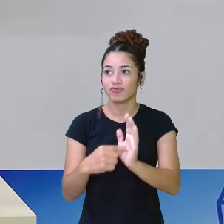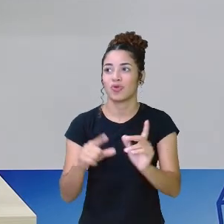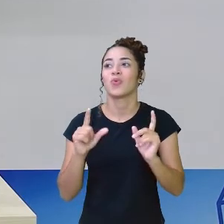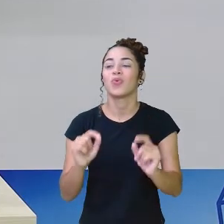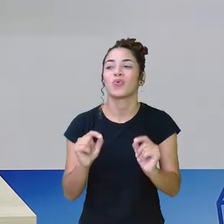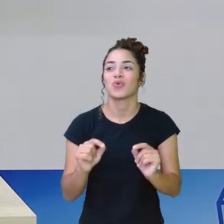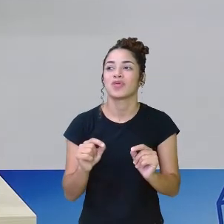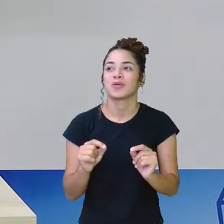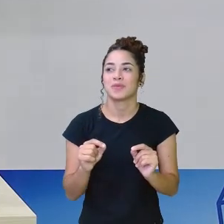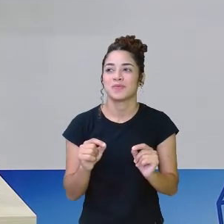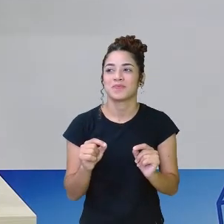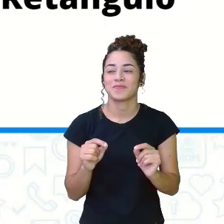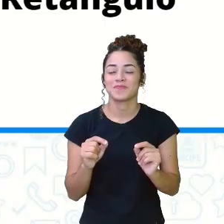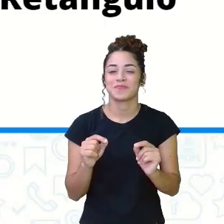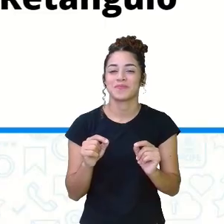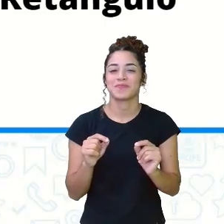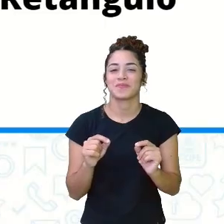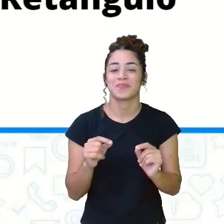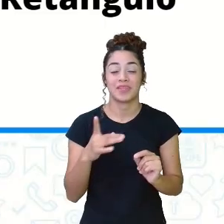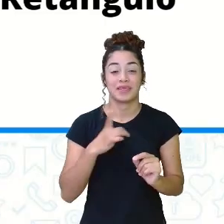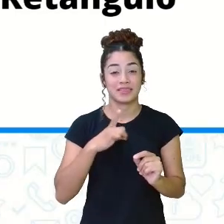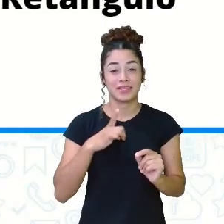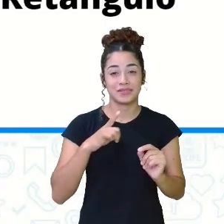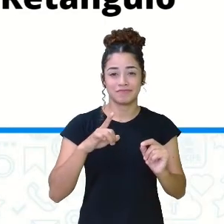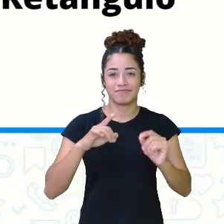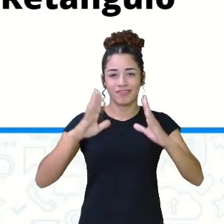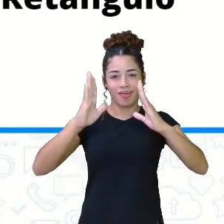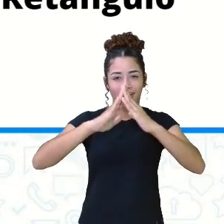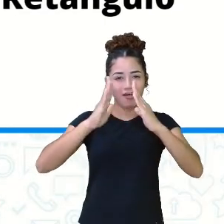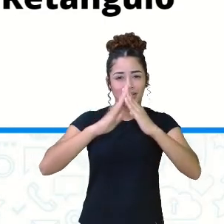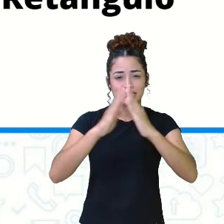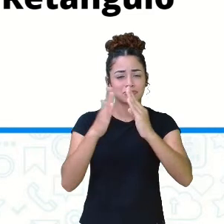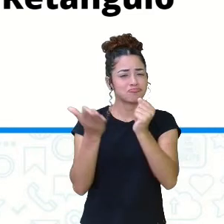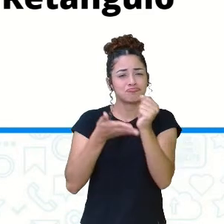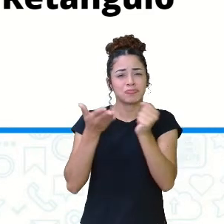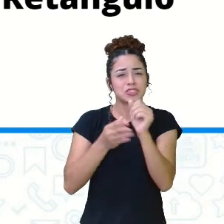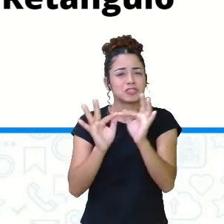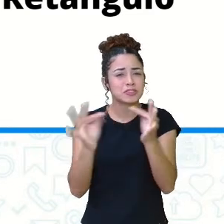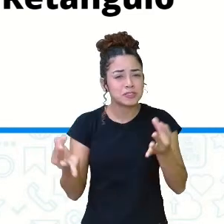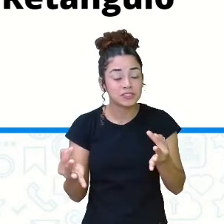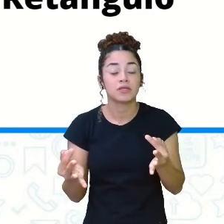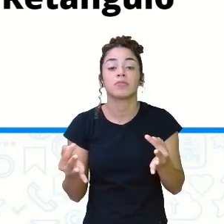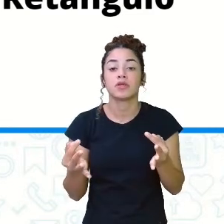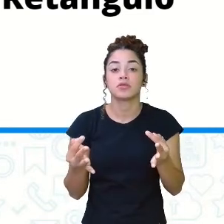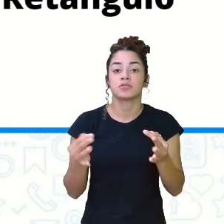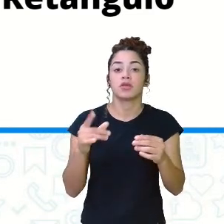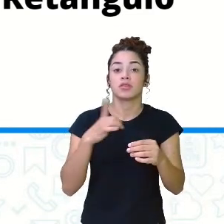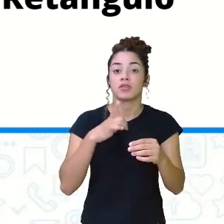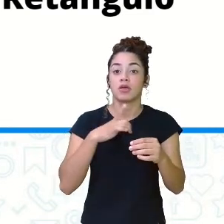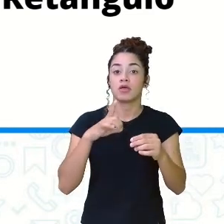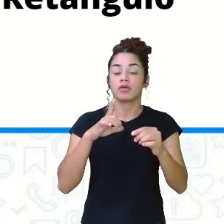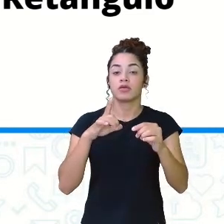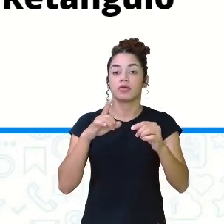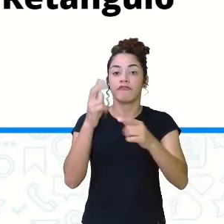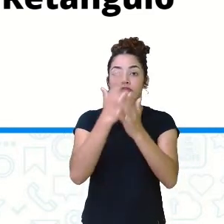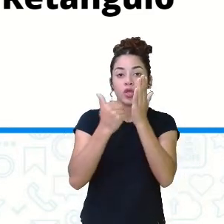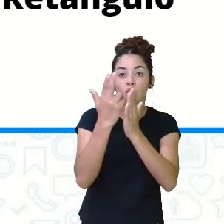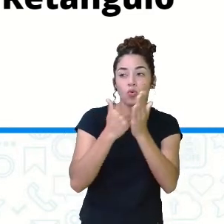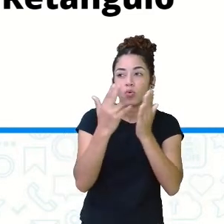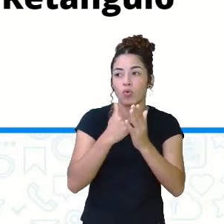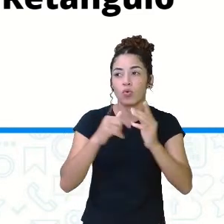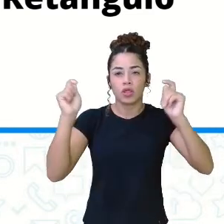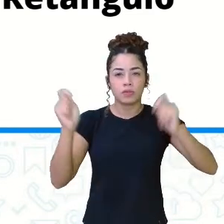antes da hora do registro, eu tenho uma casinha básica e tenho algumas figuras onde eu